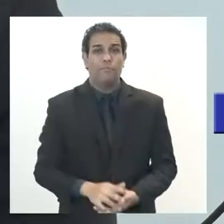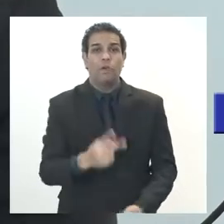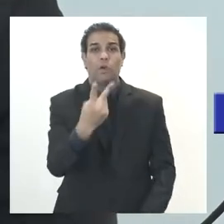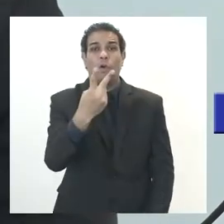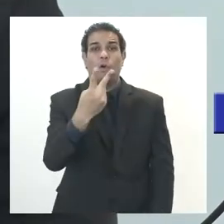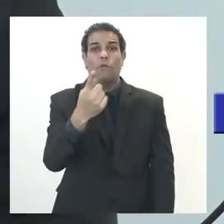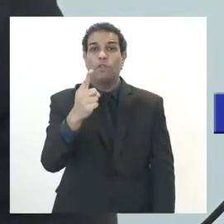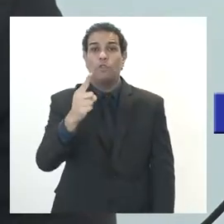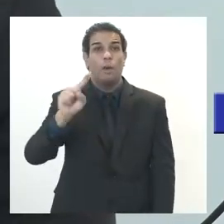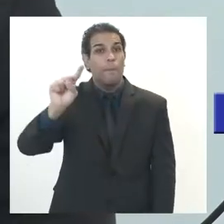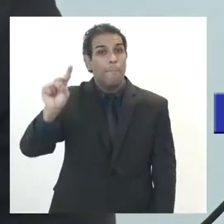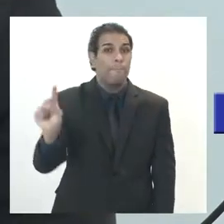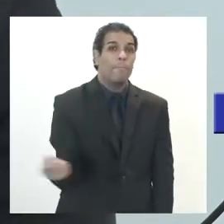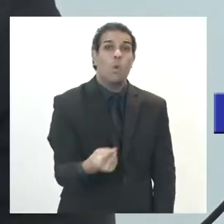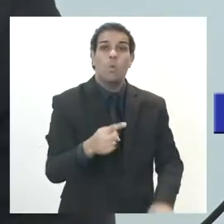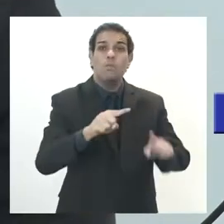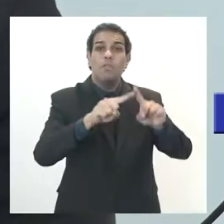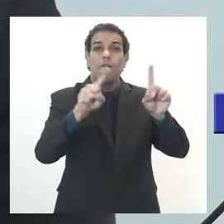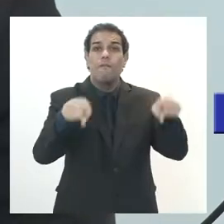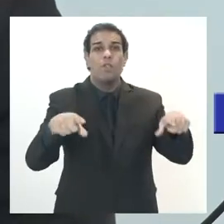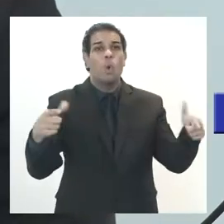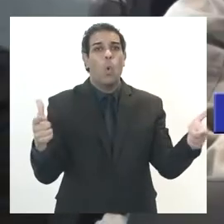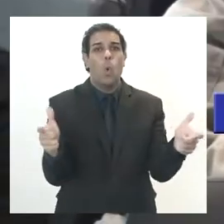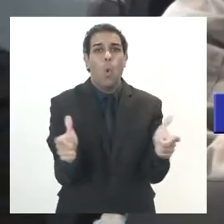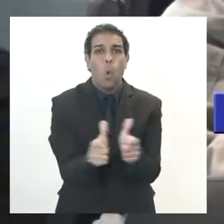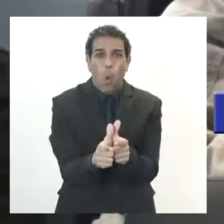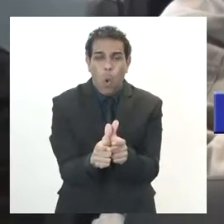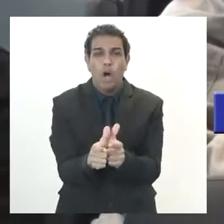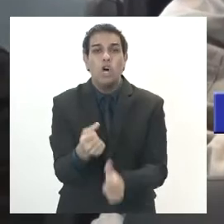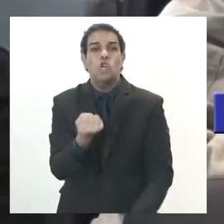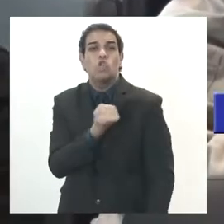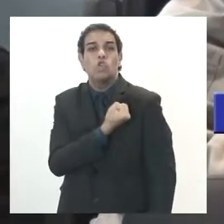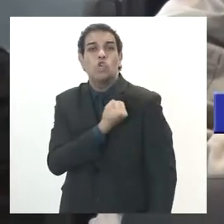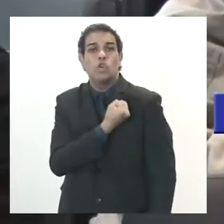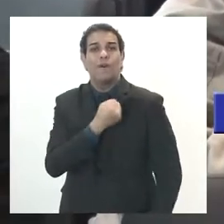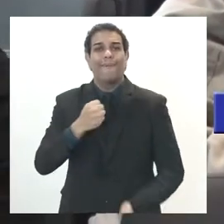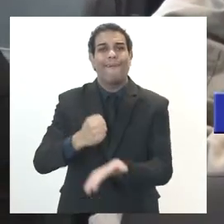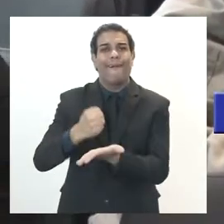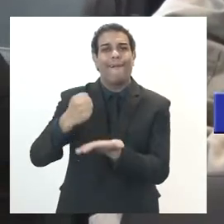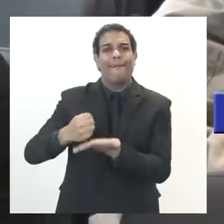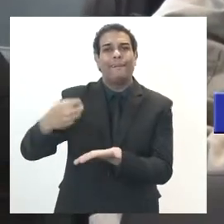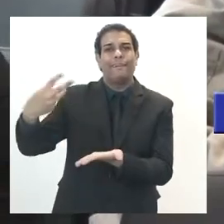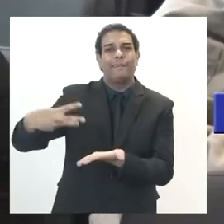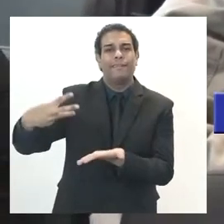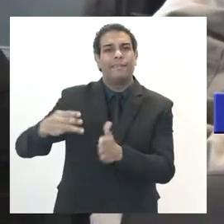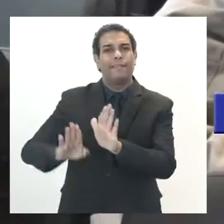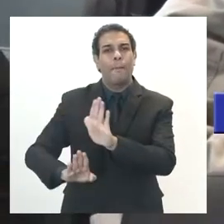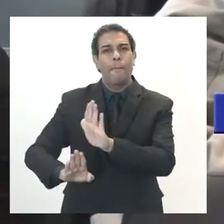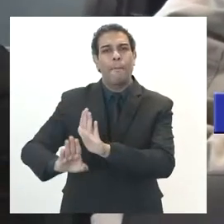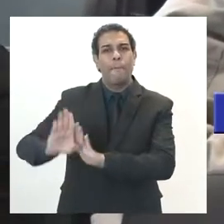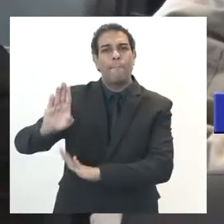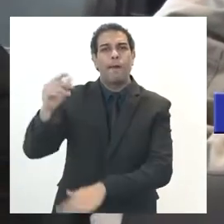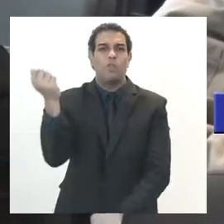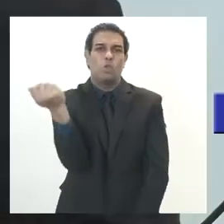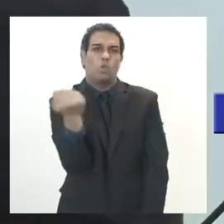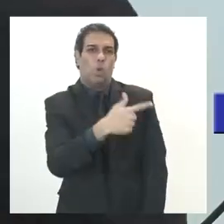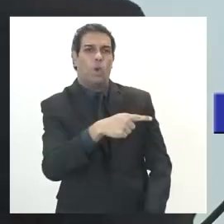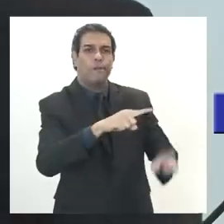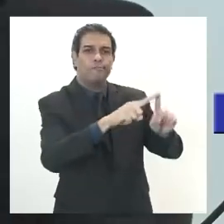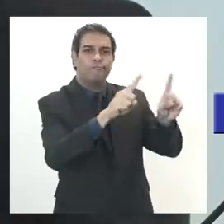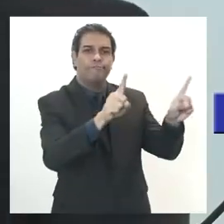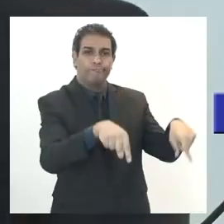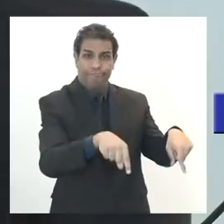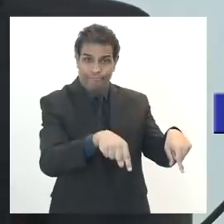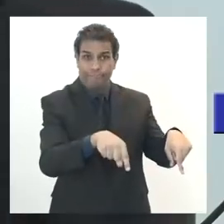servidor 20.000 - servidores efetivos e o número tem visores condicionados vem crescendo de uma maneira assustadora e os